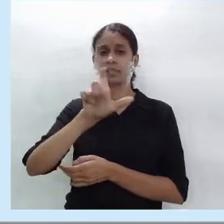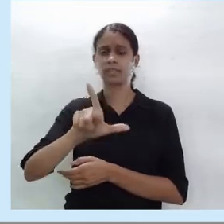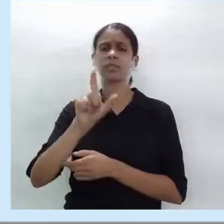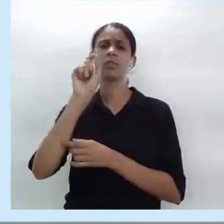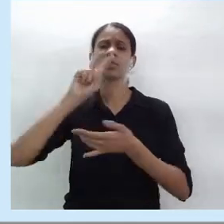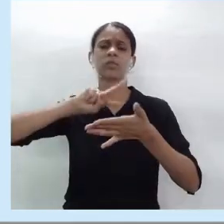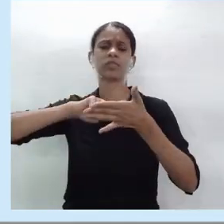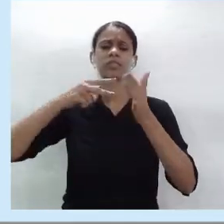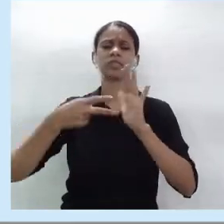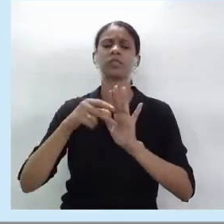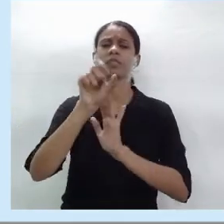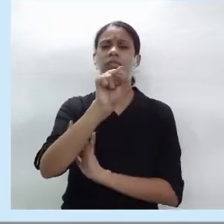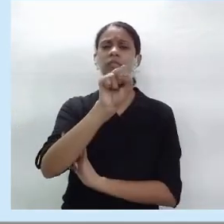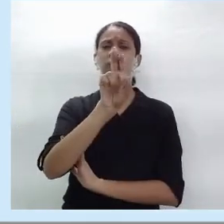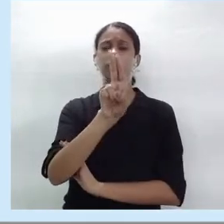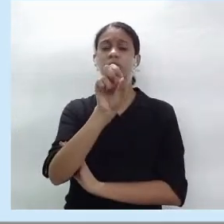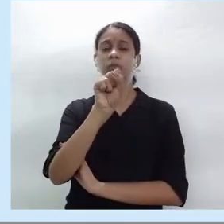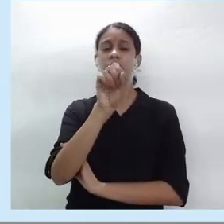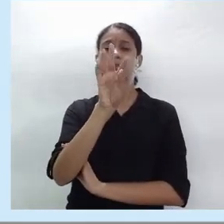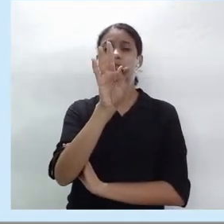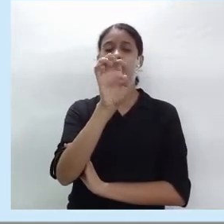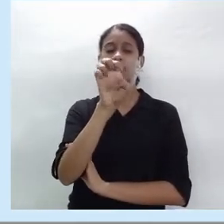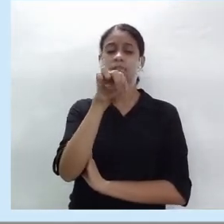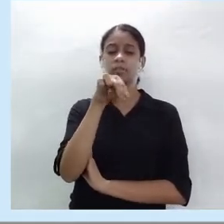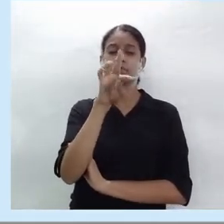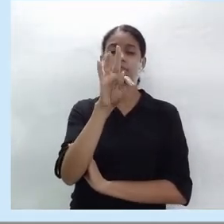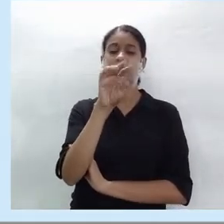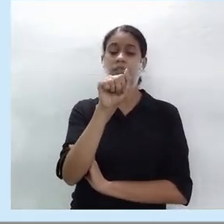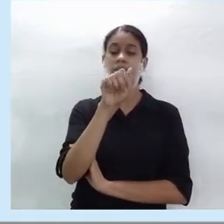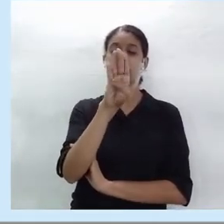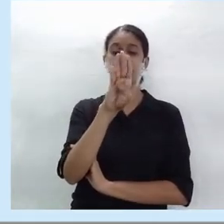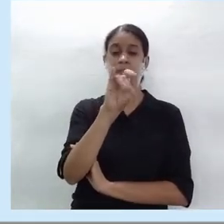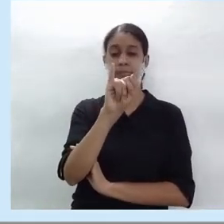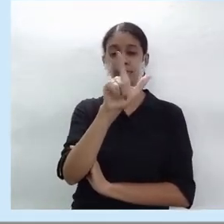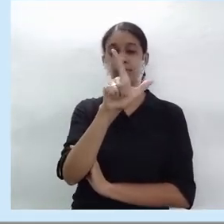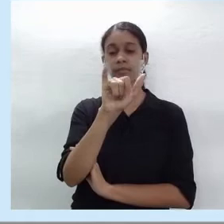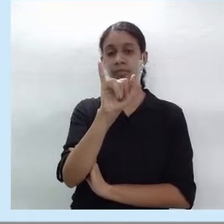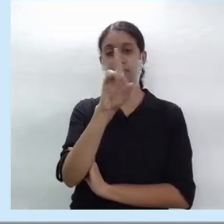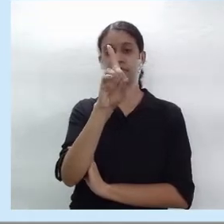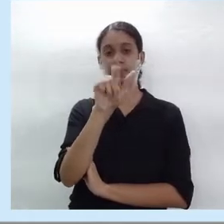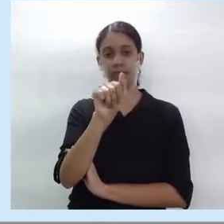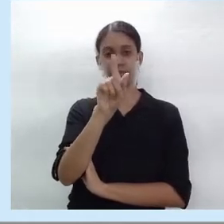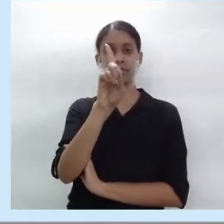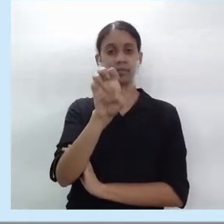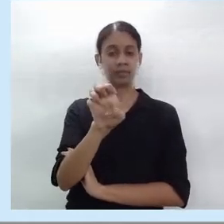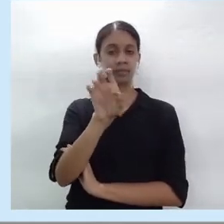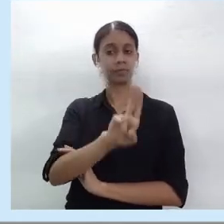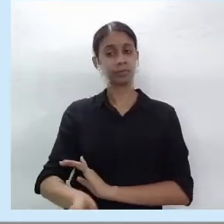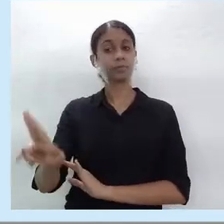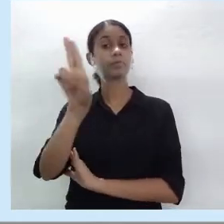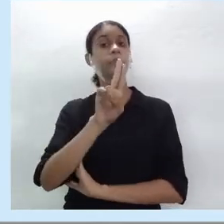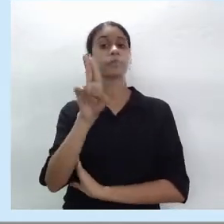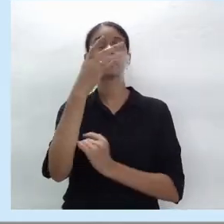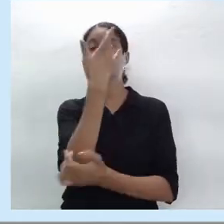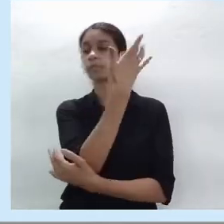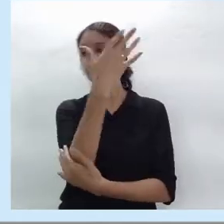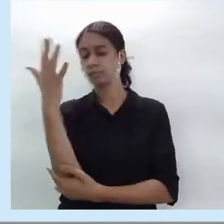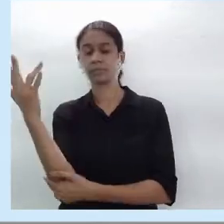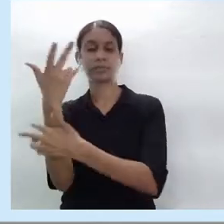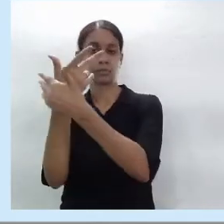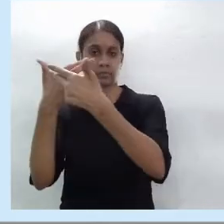é sustentabilidade? Sustentabilidade é eu explorar os recursos naturais,